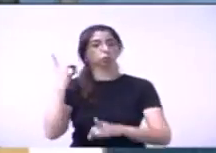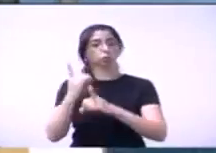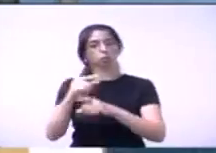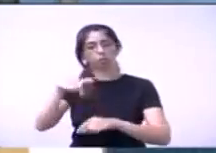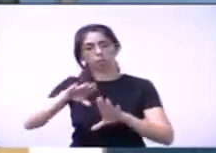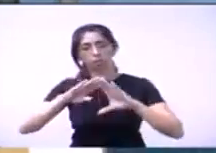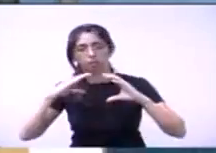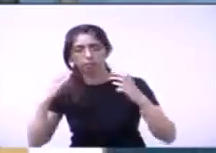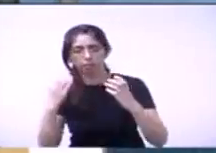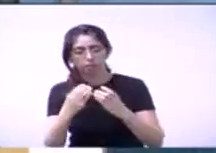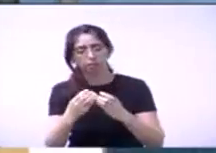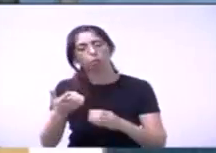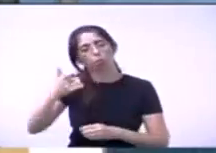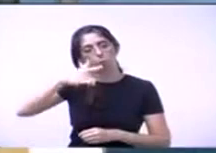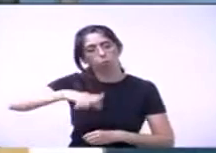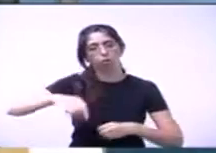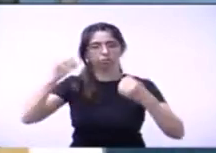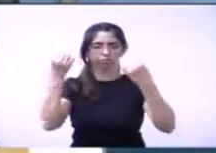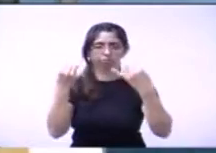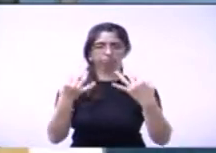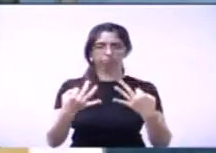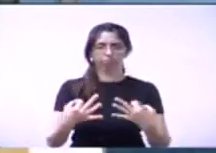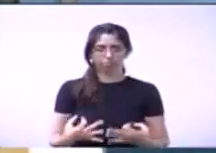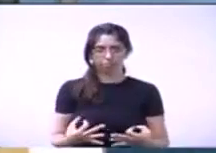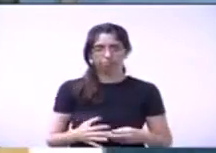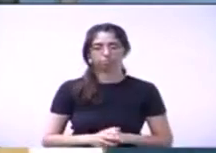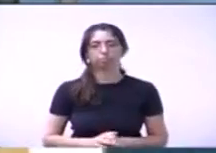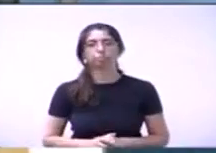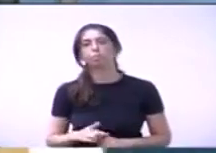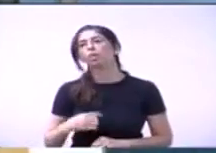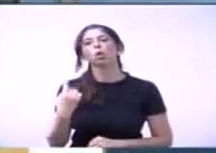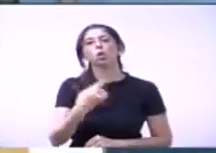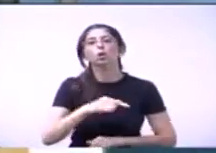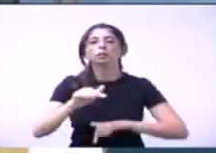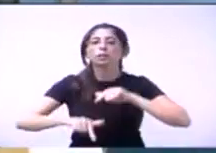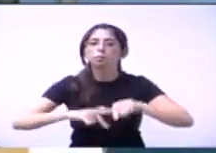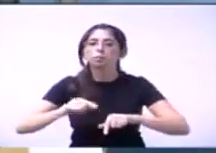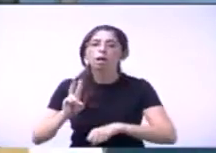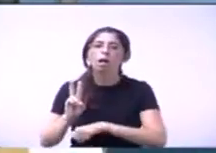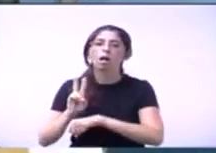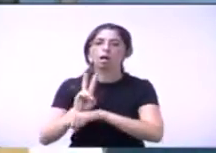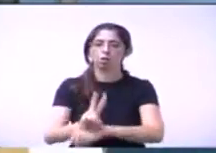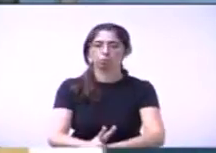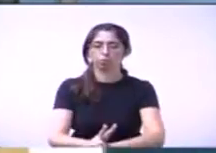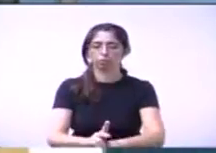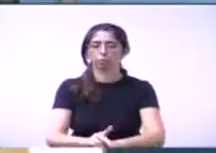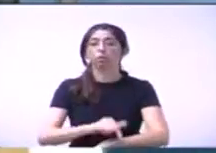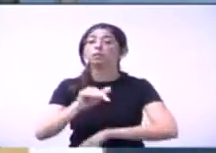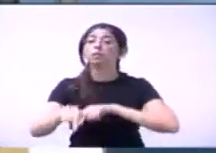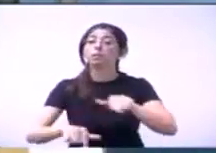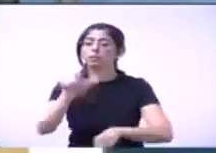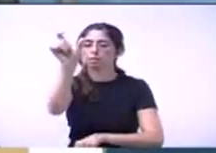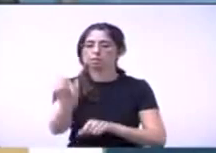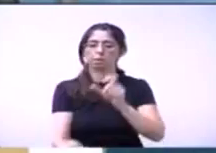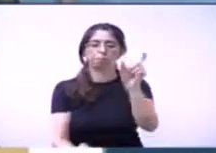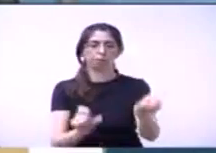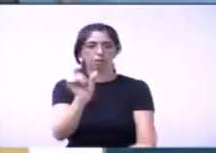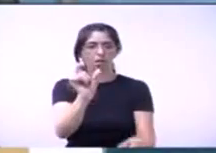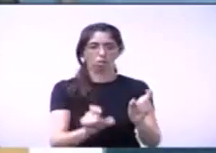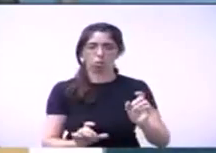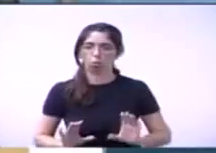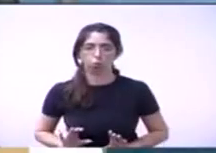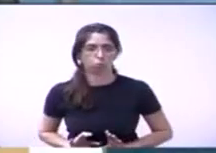novo falar, nós temos que trabalhar em prol do trabalhador. E não usar cada um de vocês que